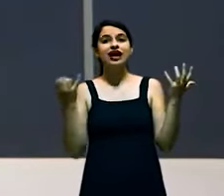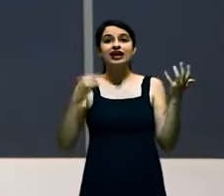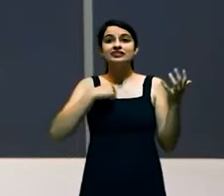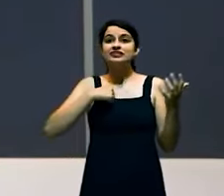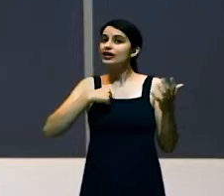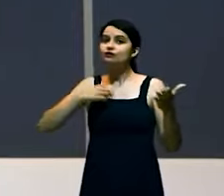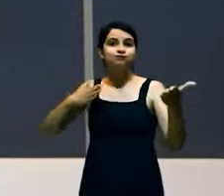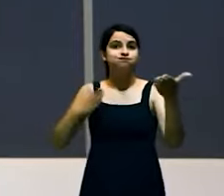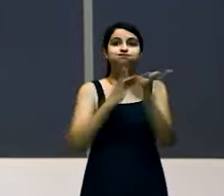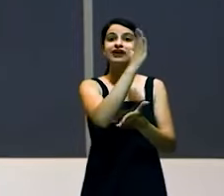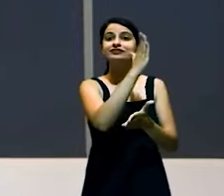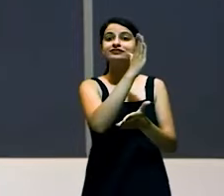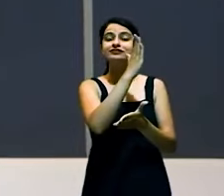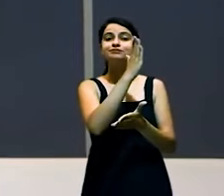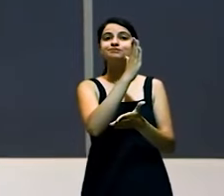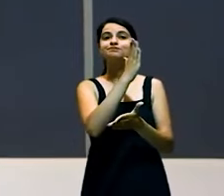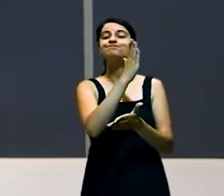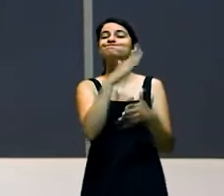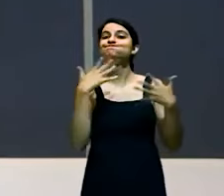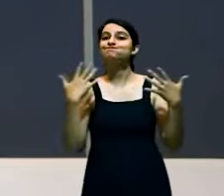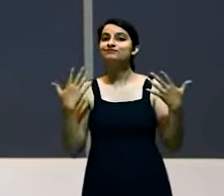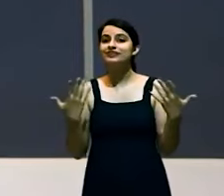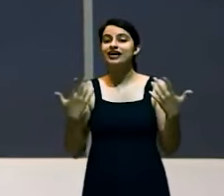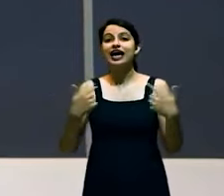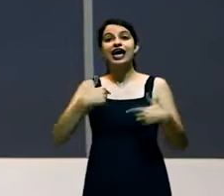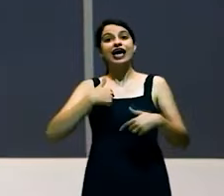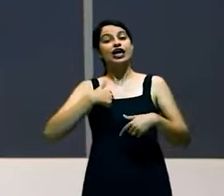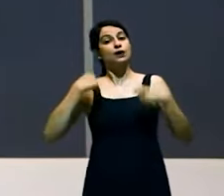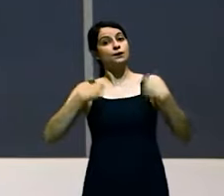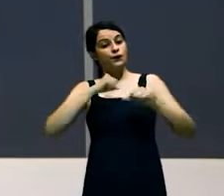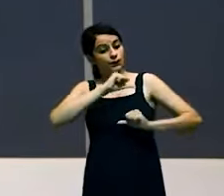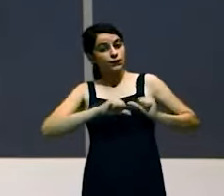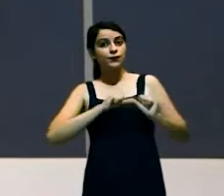os resultados que eu espero, eu tenho que mudar,